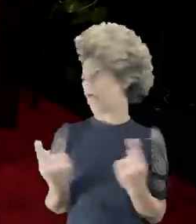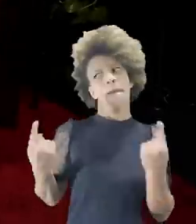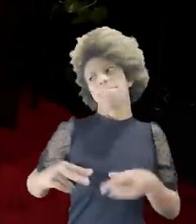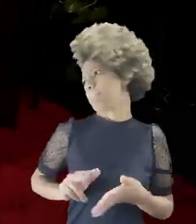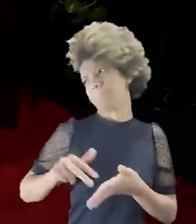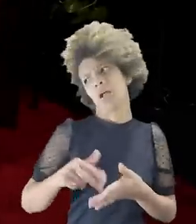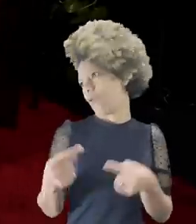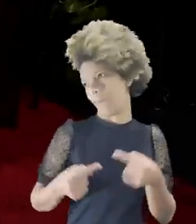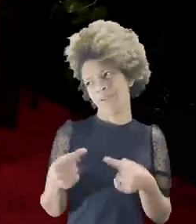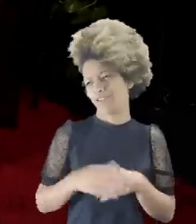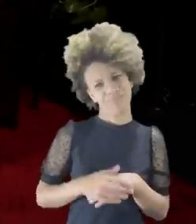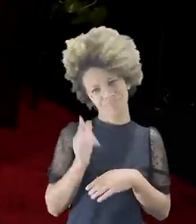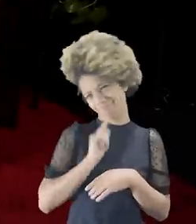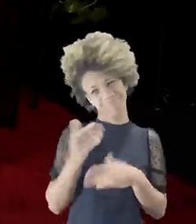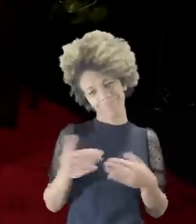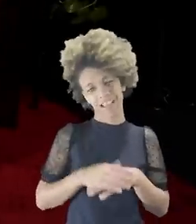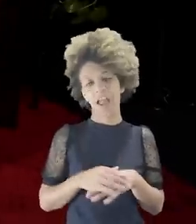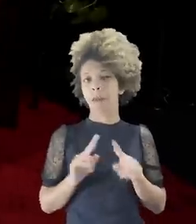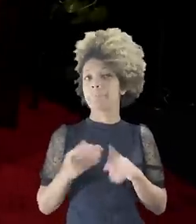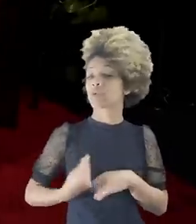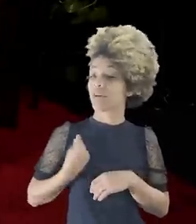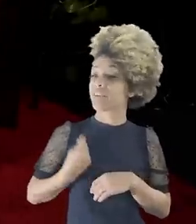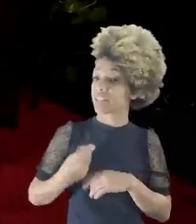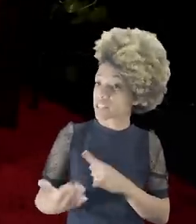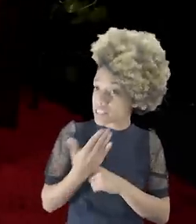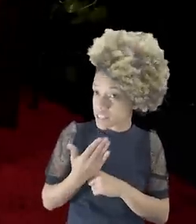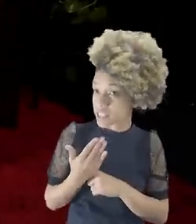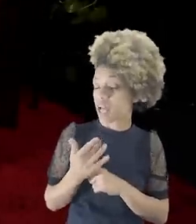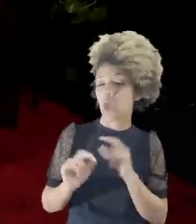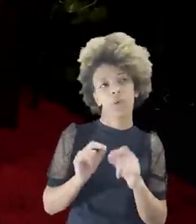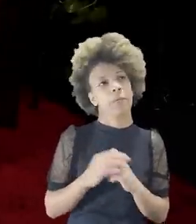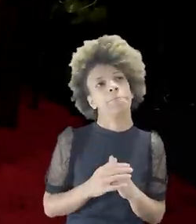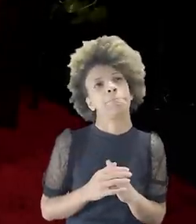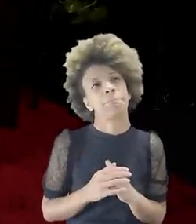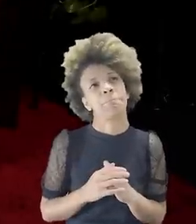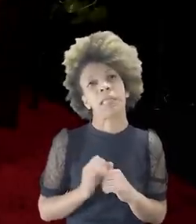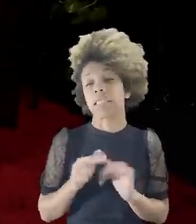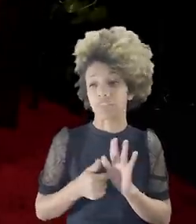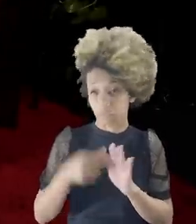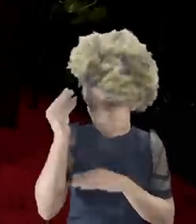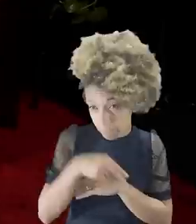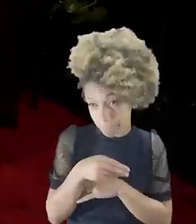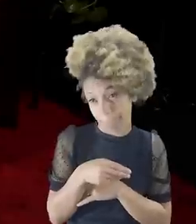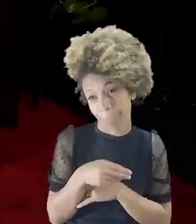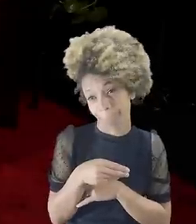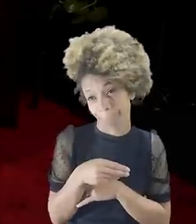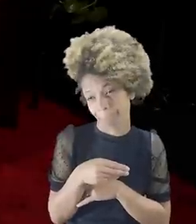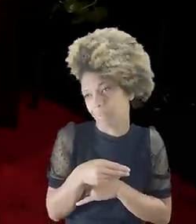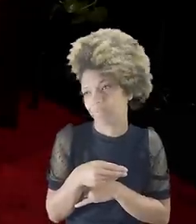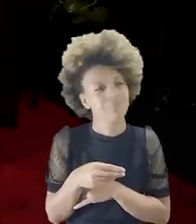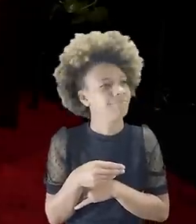é o atleta uma coisa que a vida nos ensina né de atleta tipo você demonstrar fraqueza